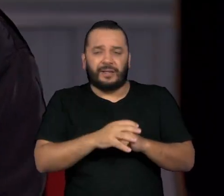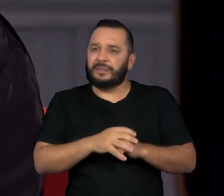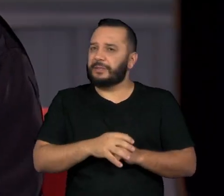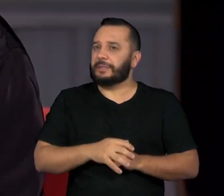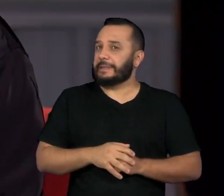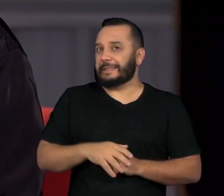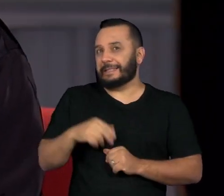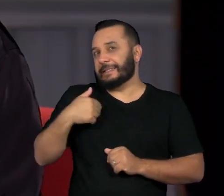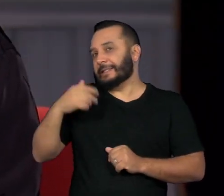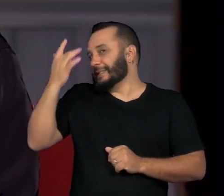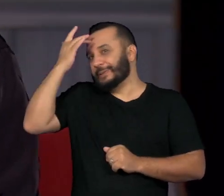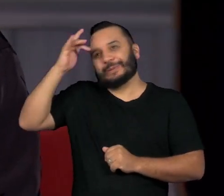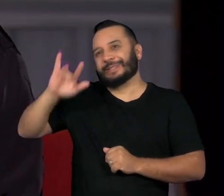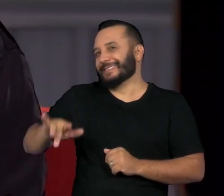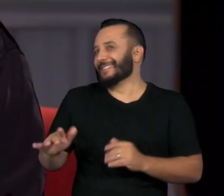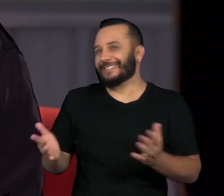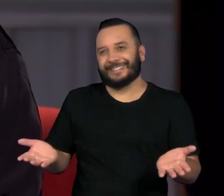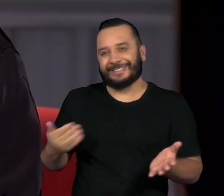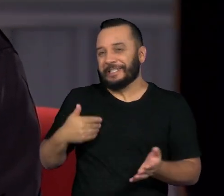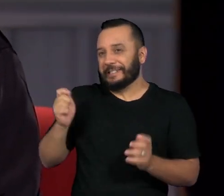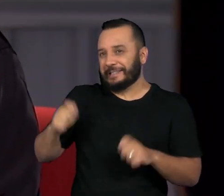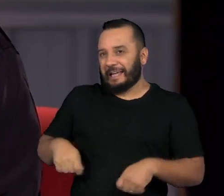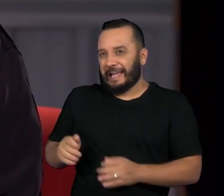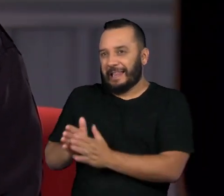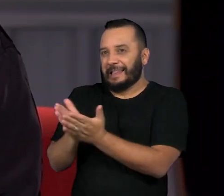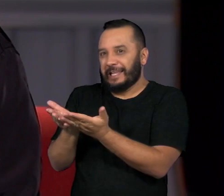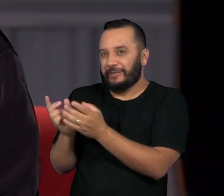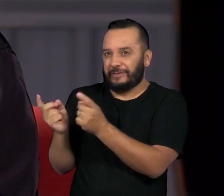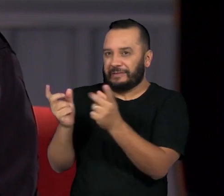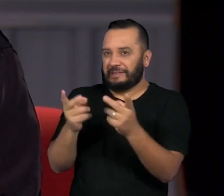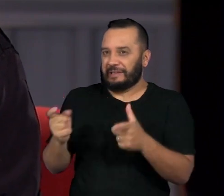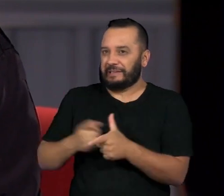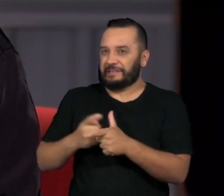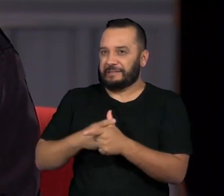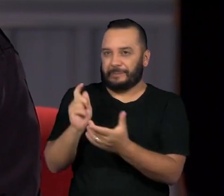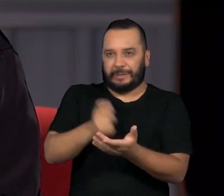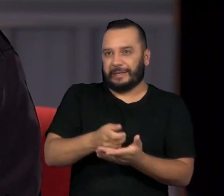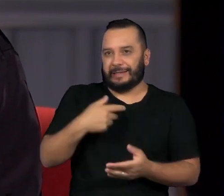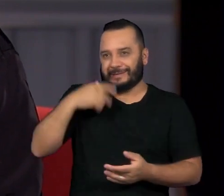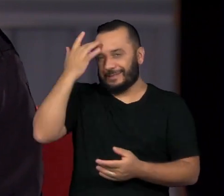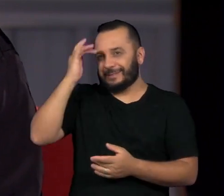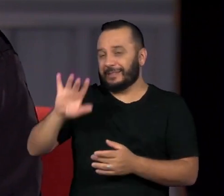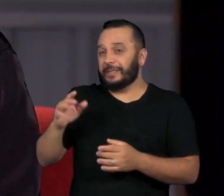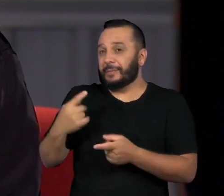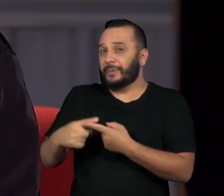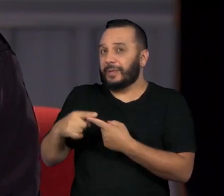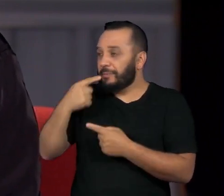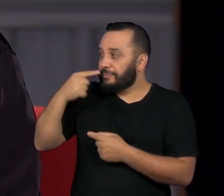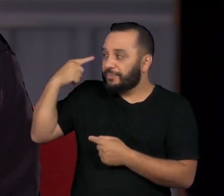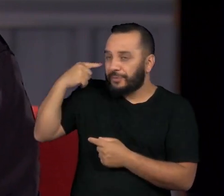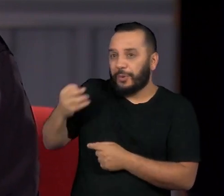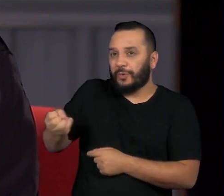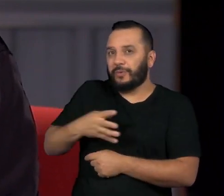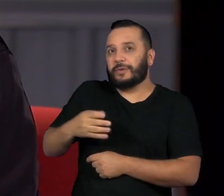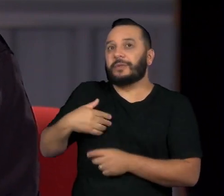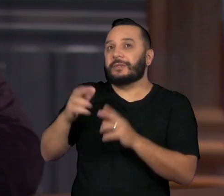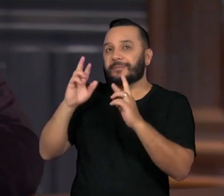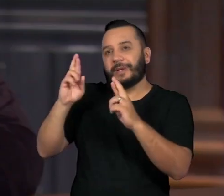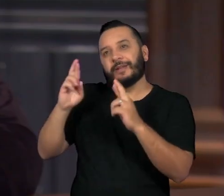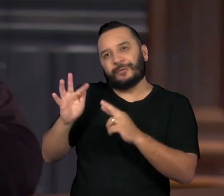de descobrir, Marcelo. Como é muito recente, tudo muito recente, espero que algum dia dê para pagar